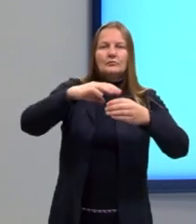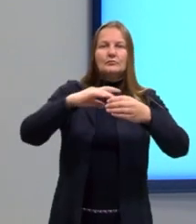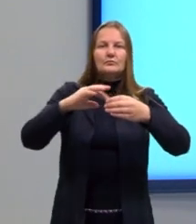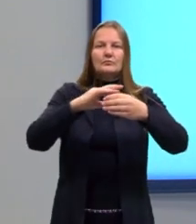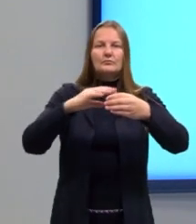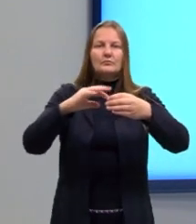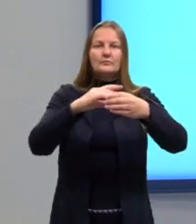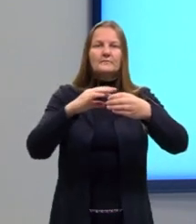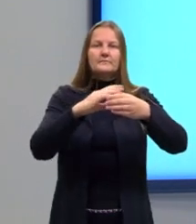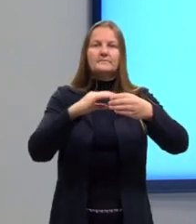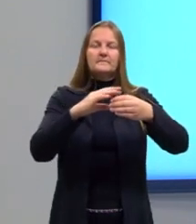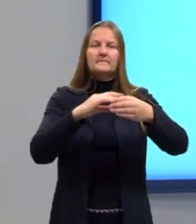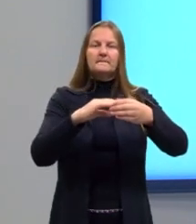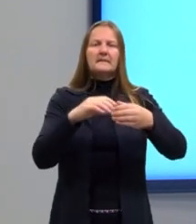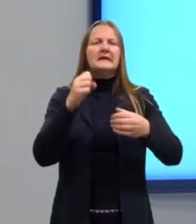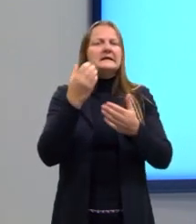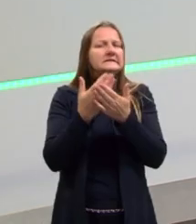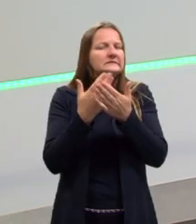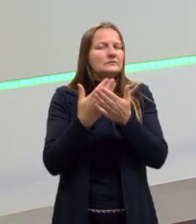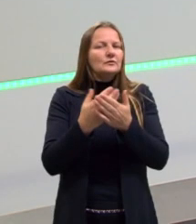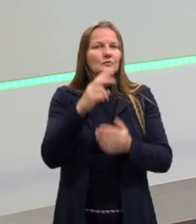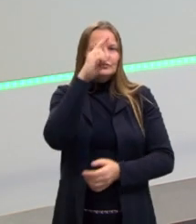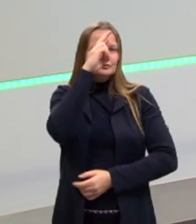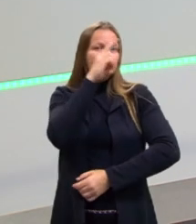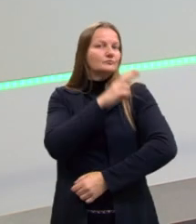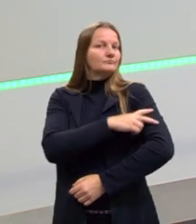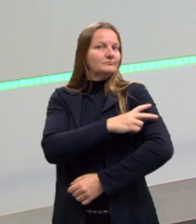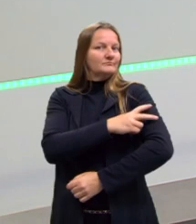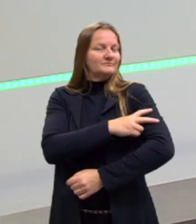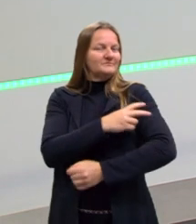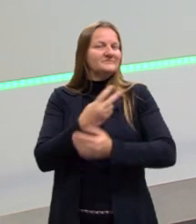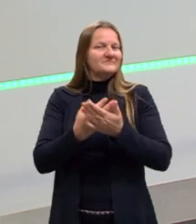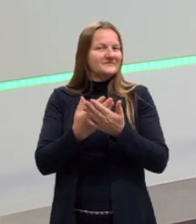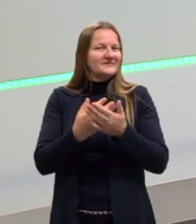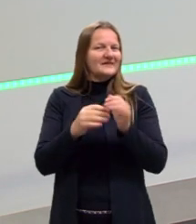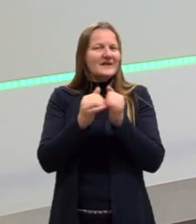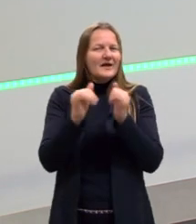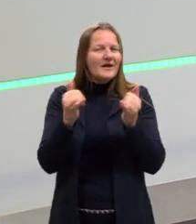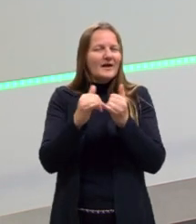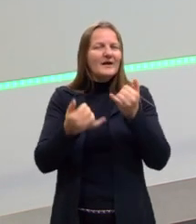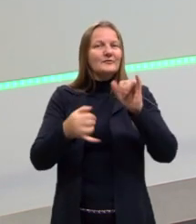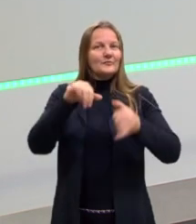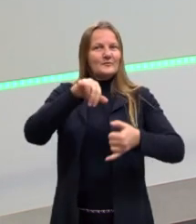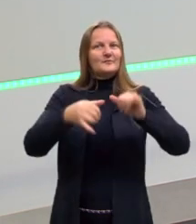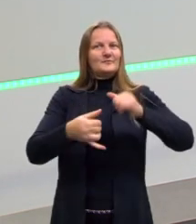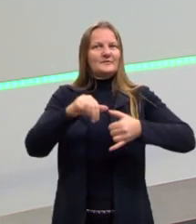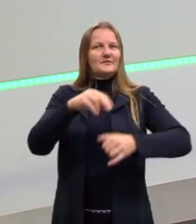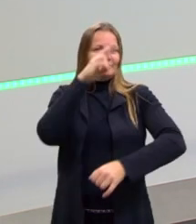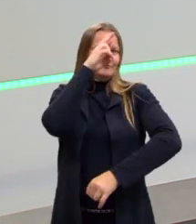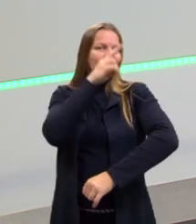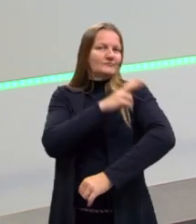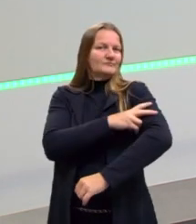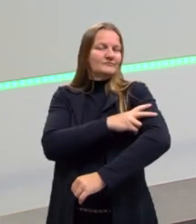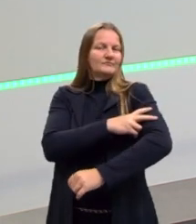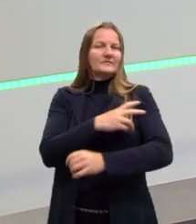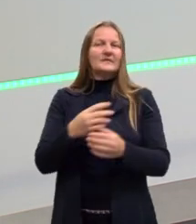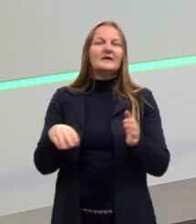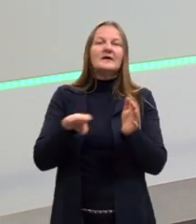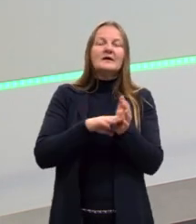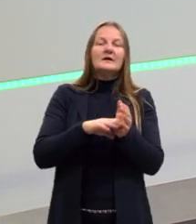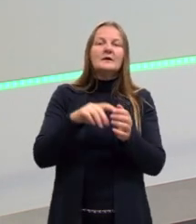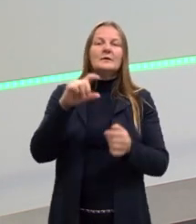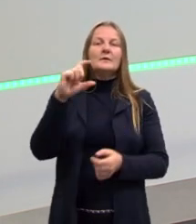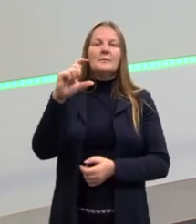exemplo que quem estudou eletroquímica lá no segundo ano do ensino médio né até então está sendo abordado no segundo ano a